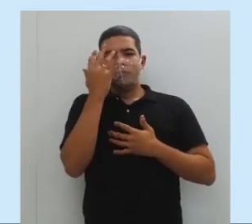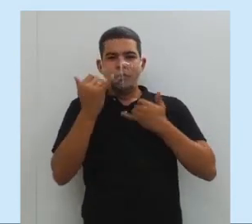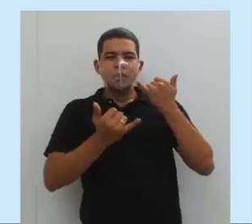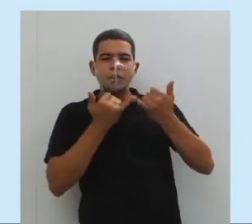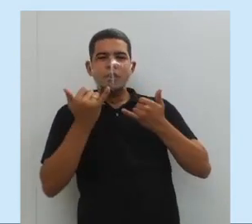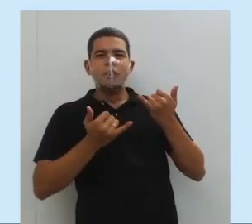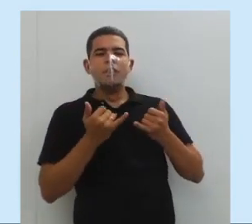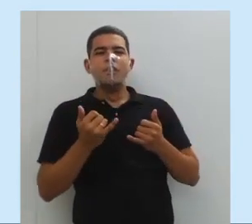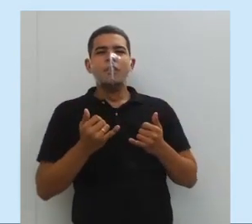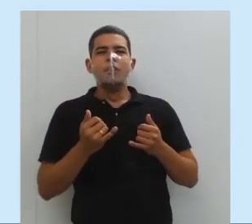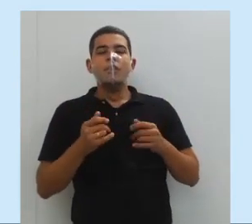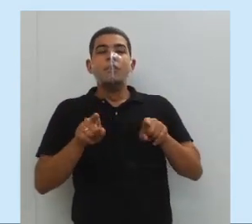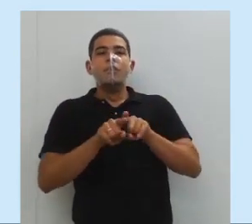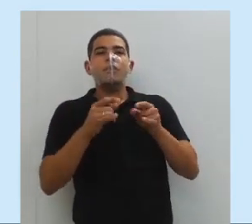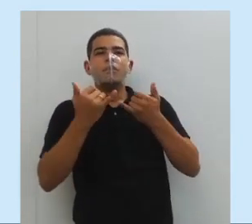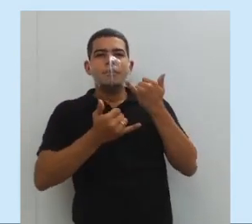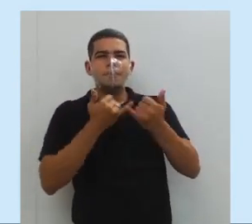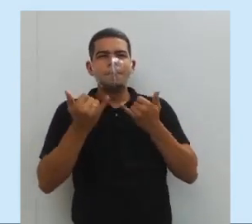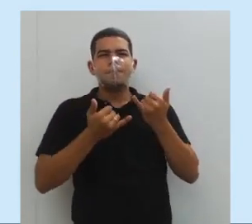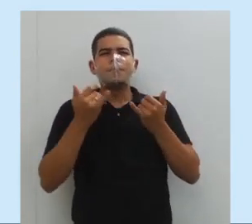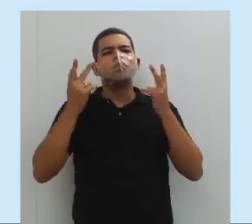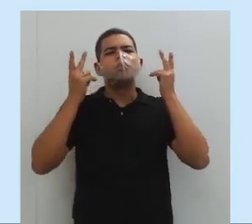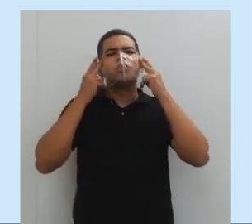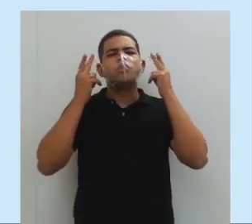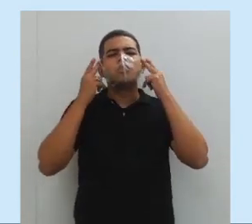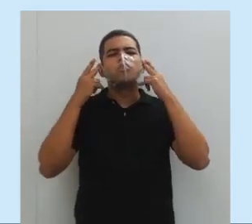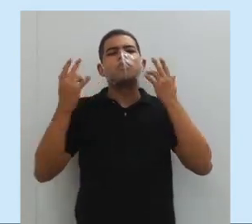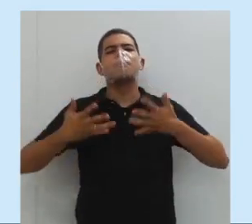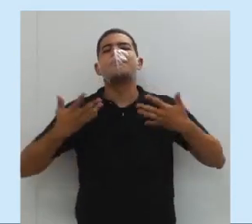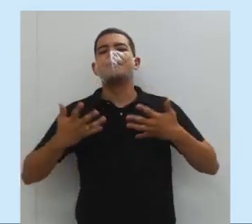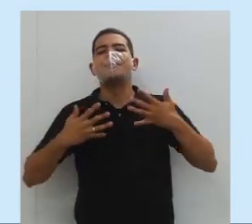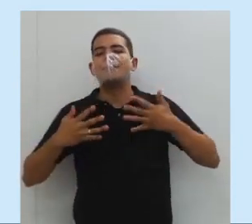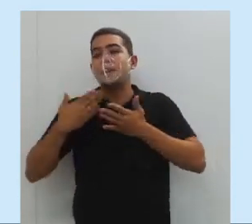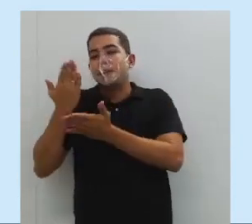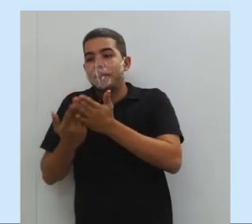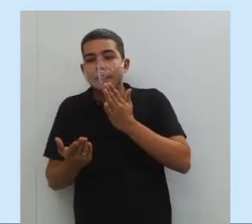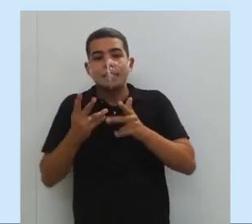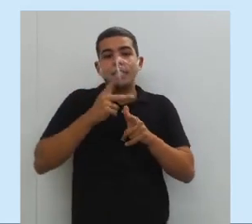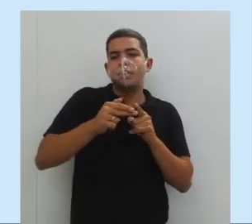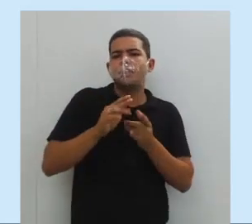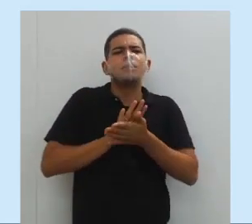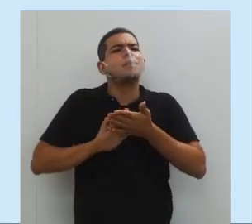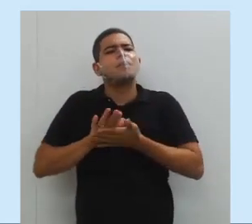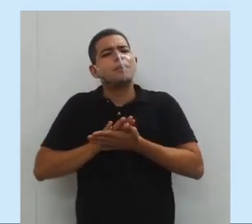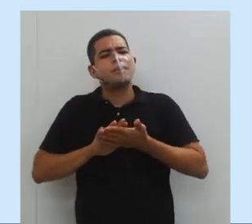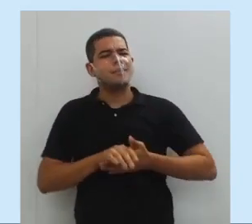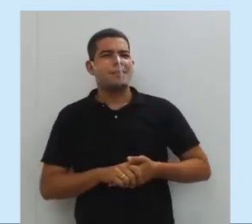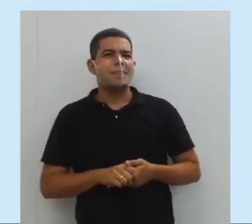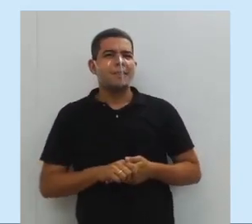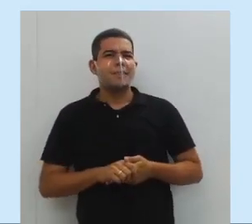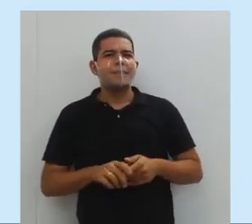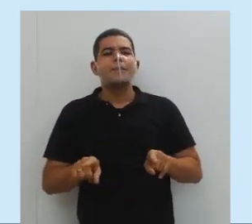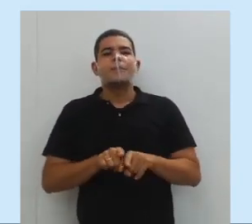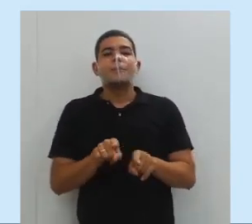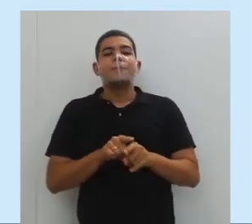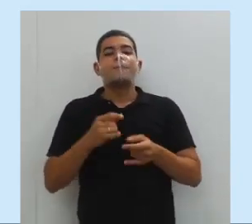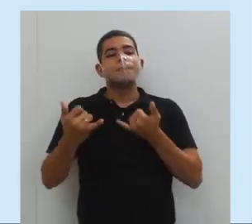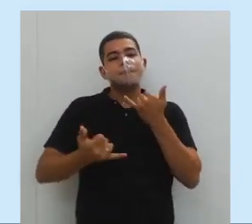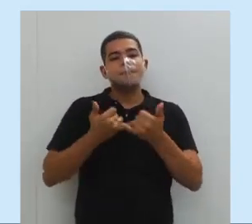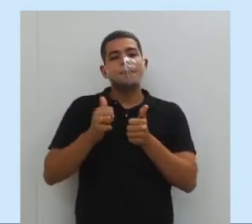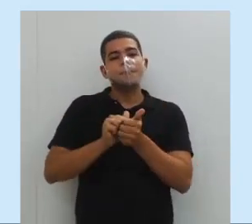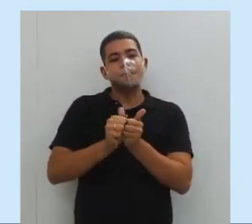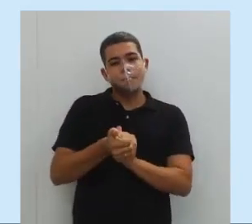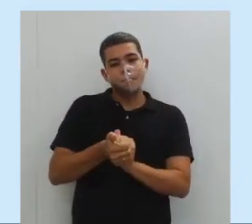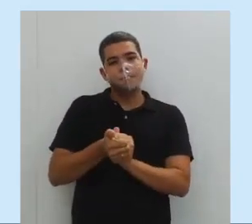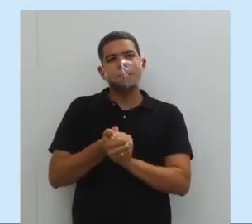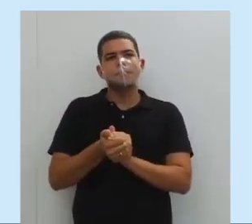são aqueles jogos que não tem nem vencedor nem perdedor e o objetivo é se divertir em conjunto, a brincadeira junto. Os jogos